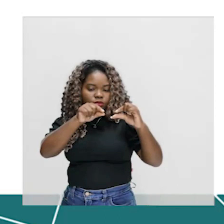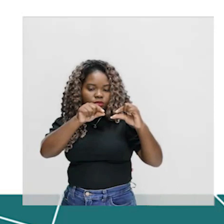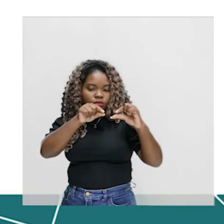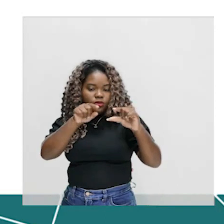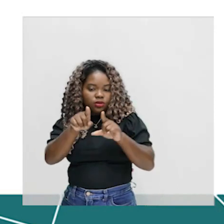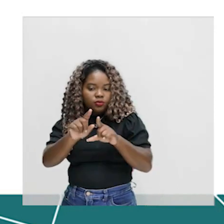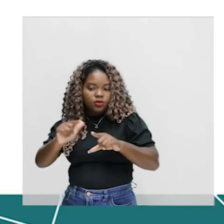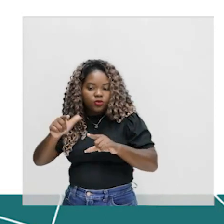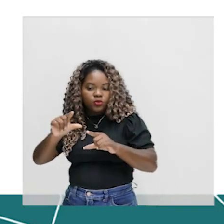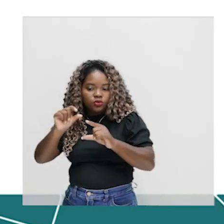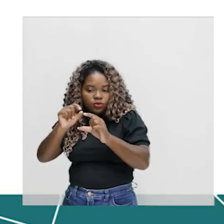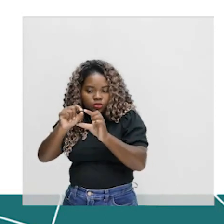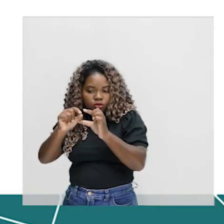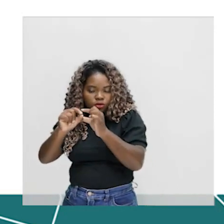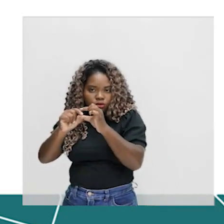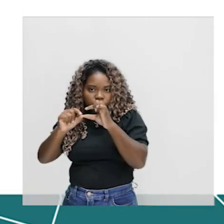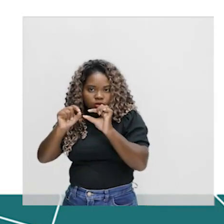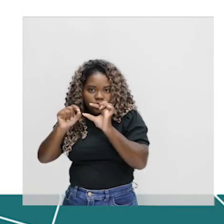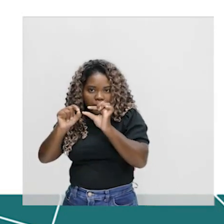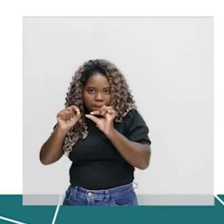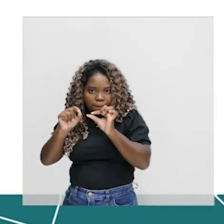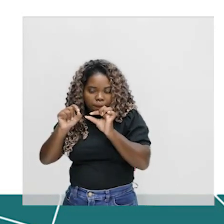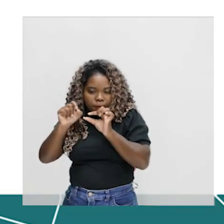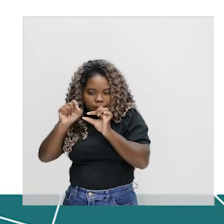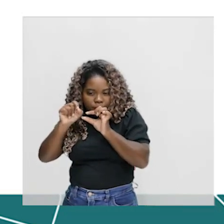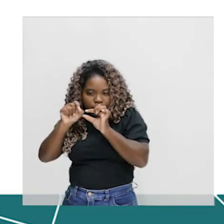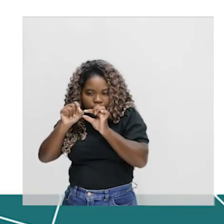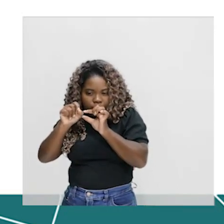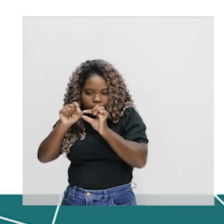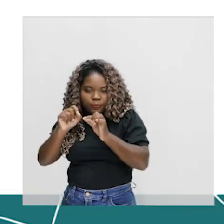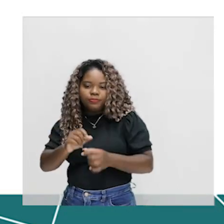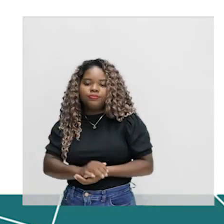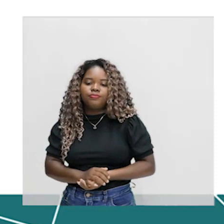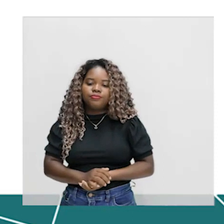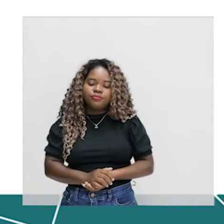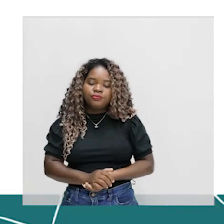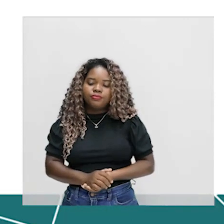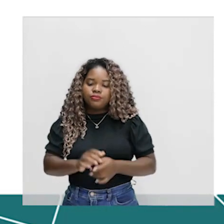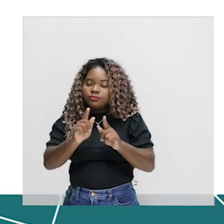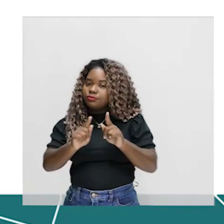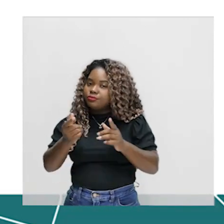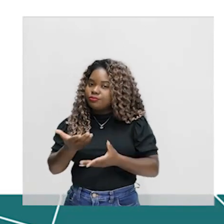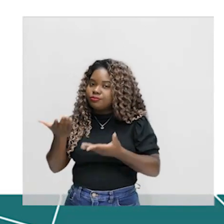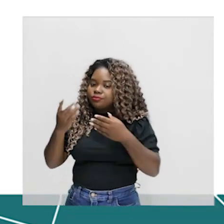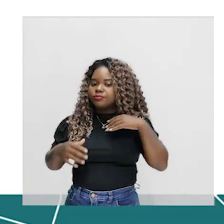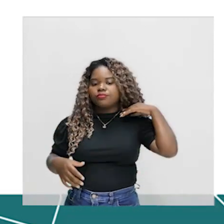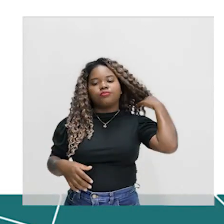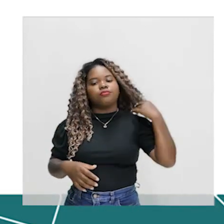bico mais pequenininho né aqueles pássaros com bico intermediário morreram então seleção